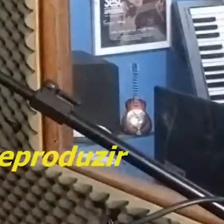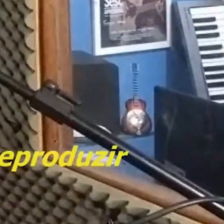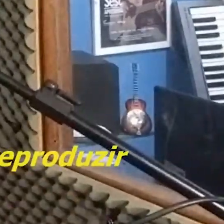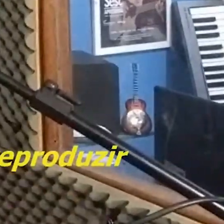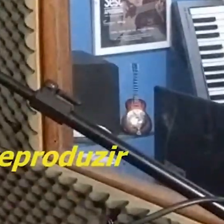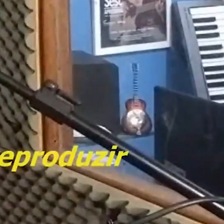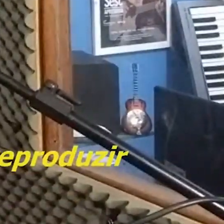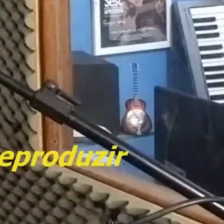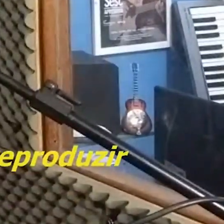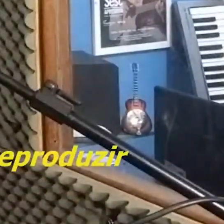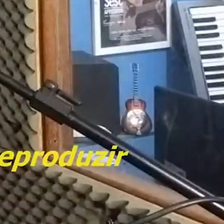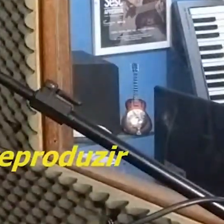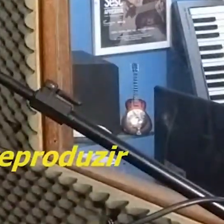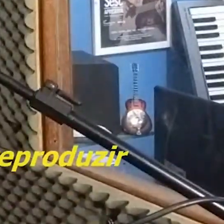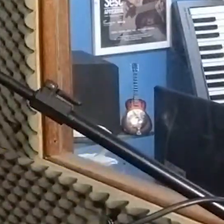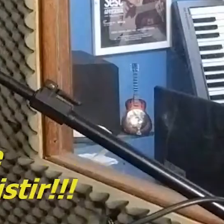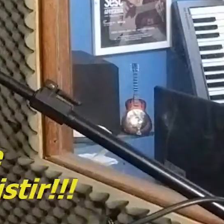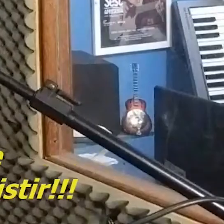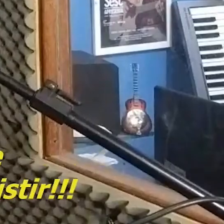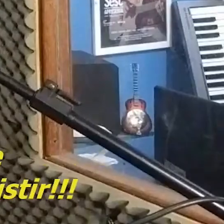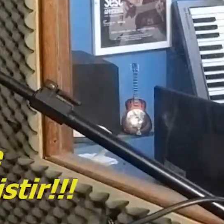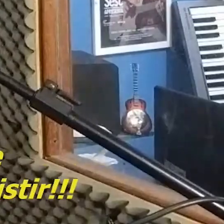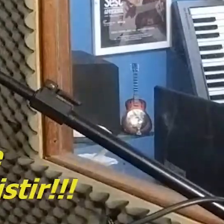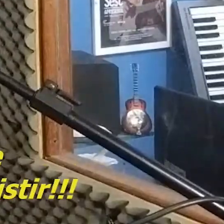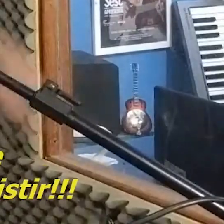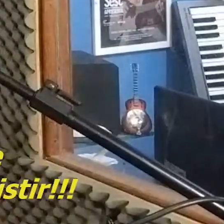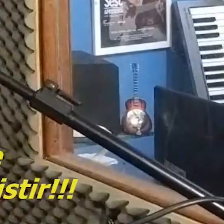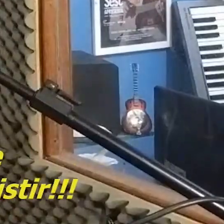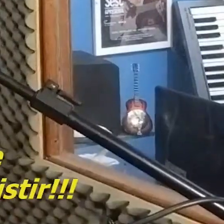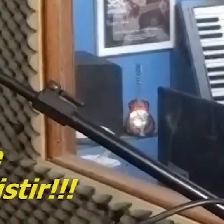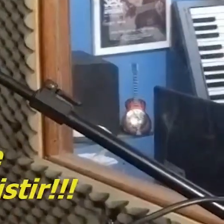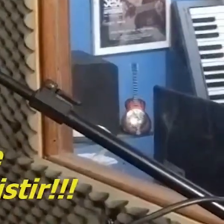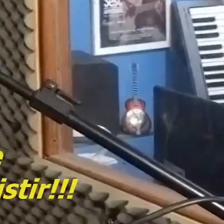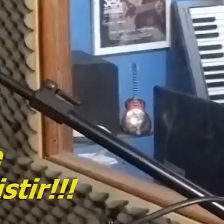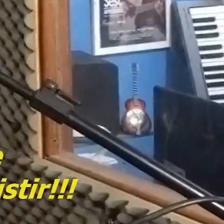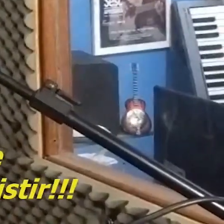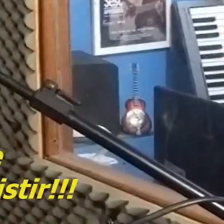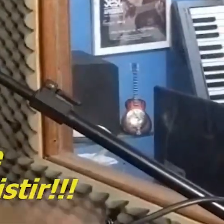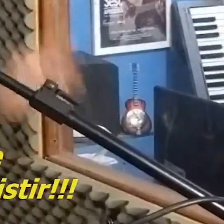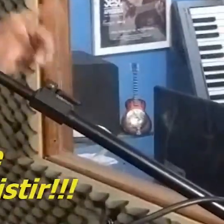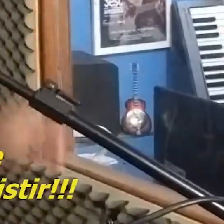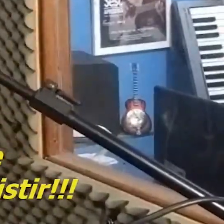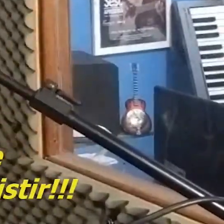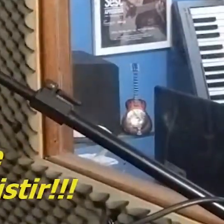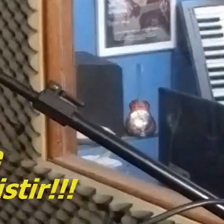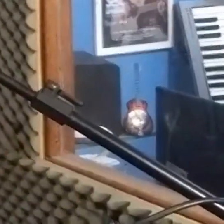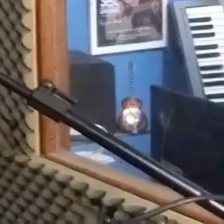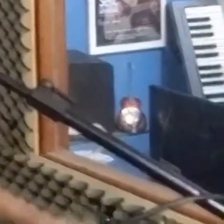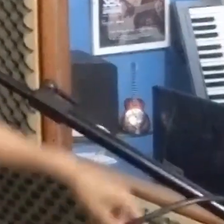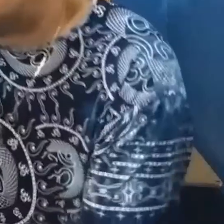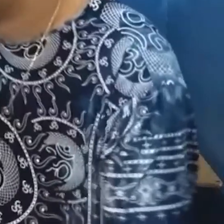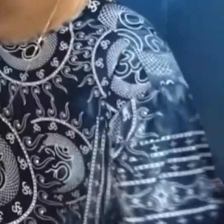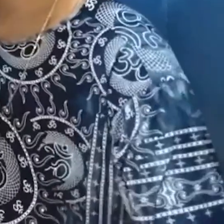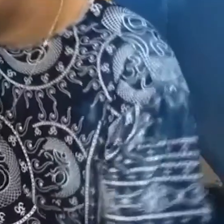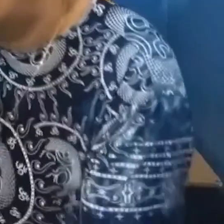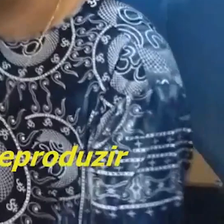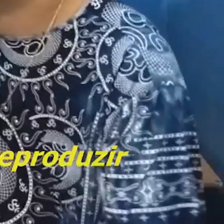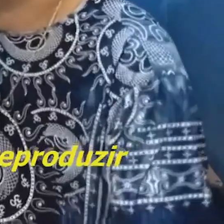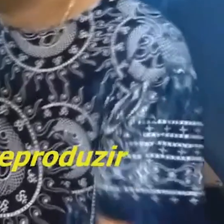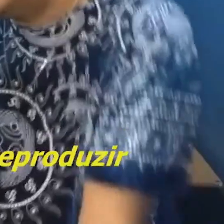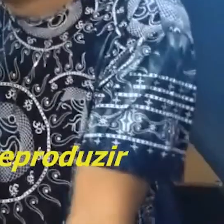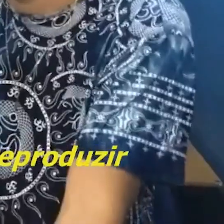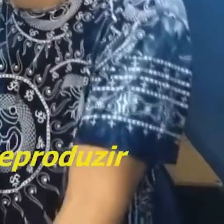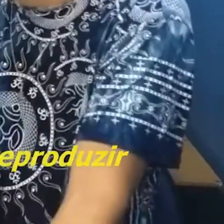para se reproduzir, vão se espalhar por todo o meio ambiente. No solo ou na água eles vão existir. Se